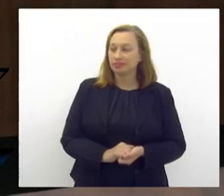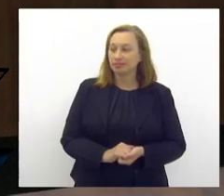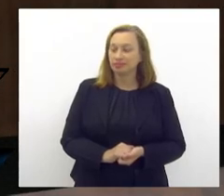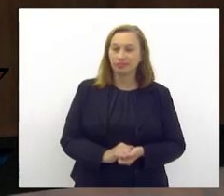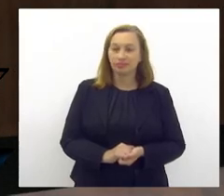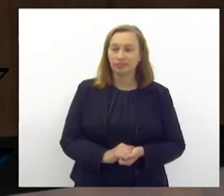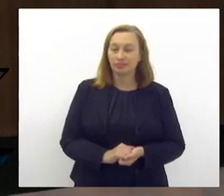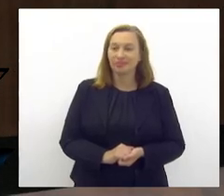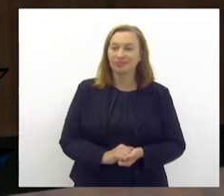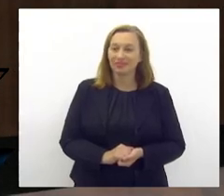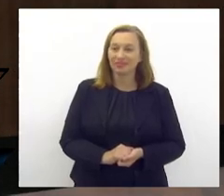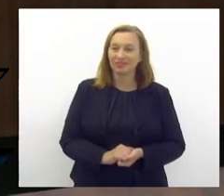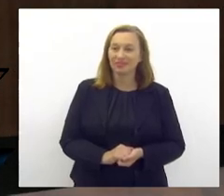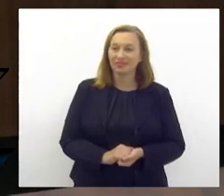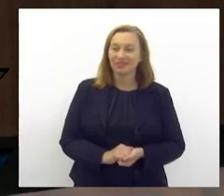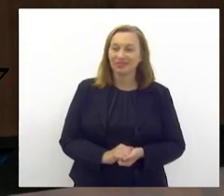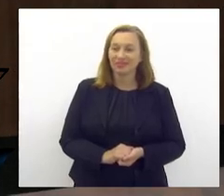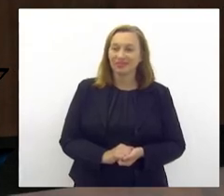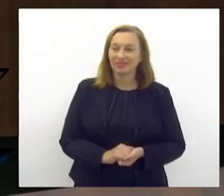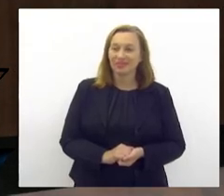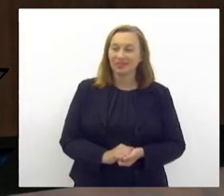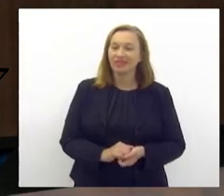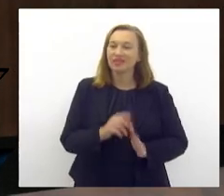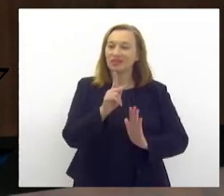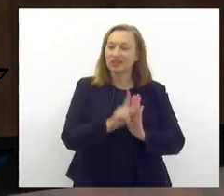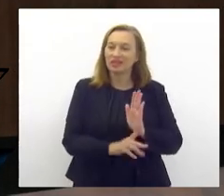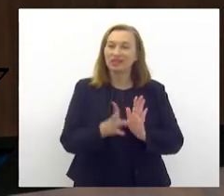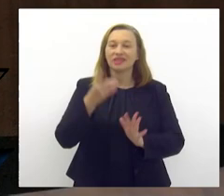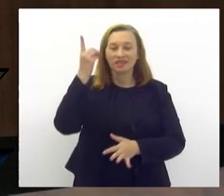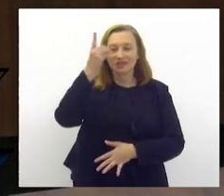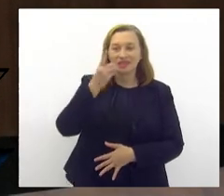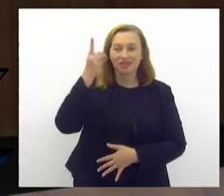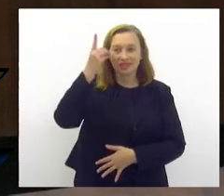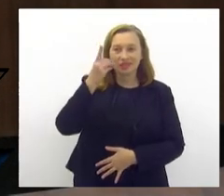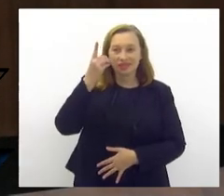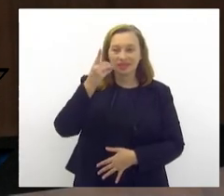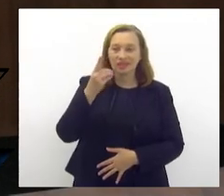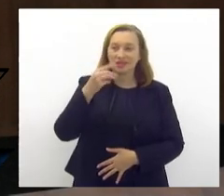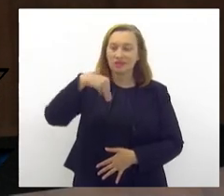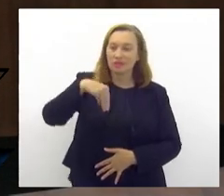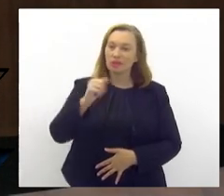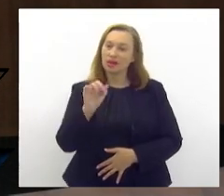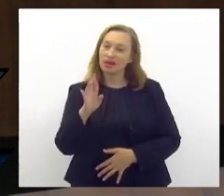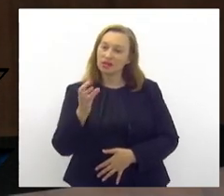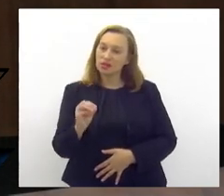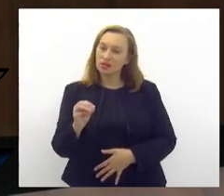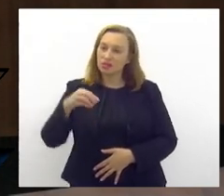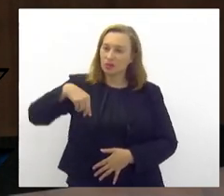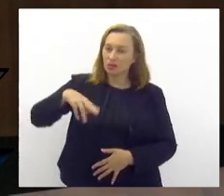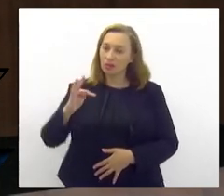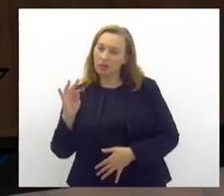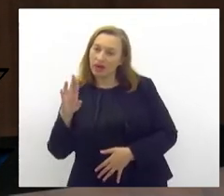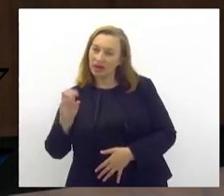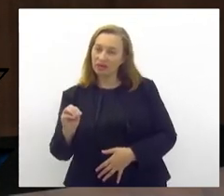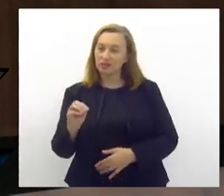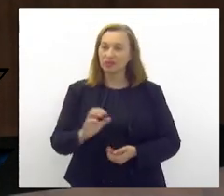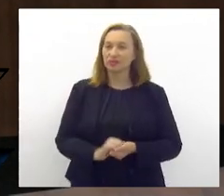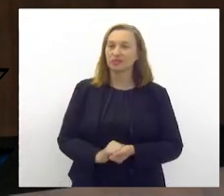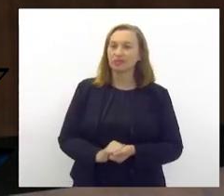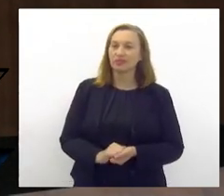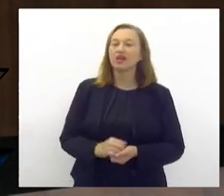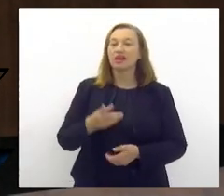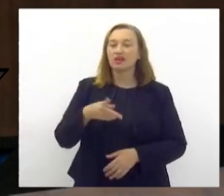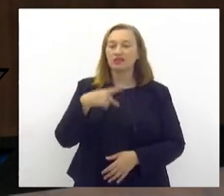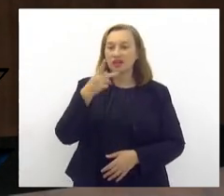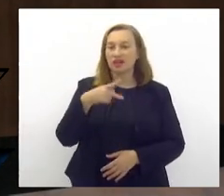do Brasil, ao projeto deputado Márcio Gualberto, e dizer ao deputado